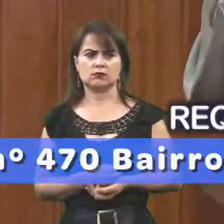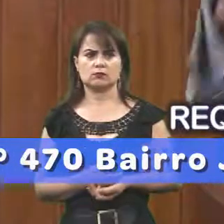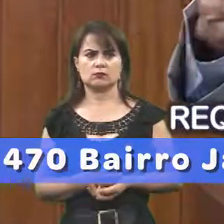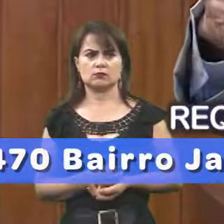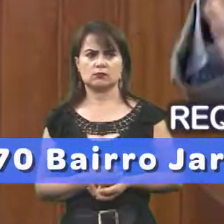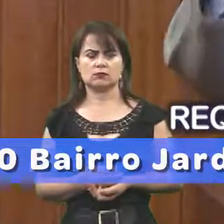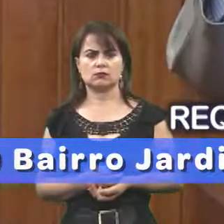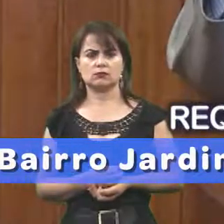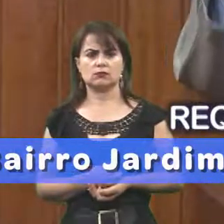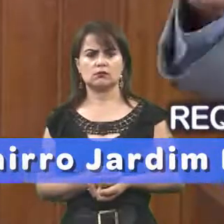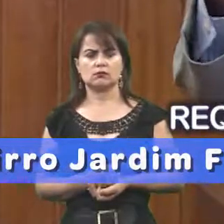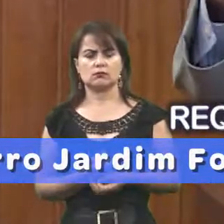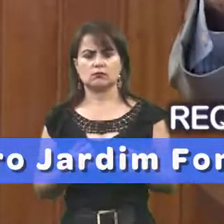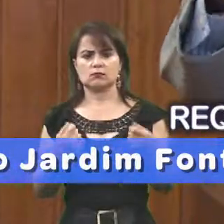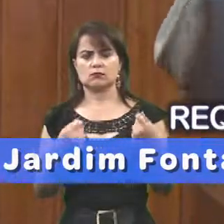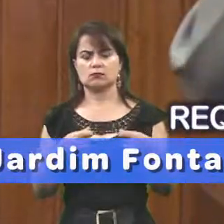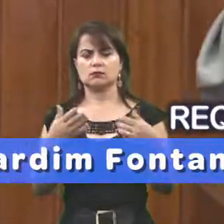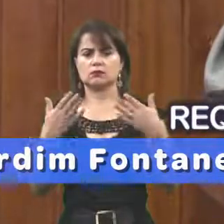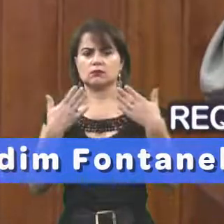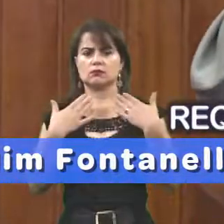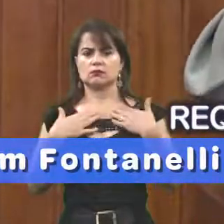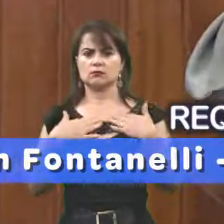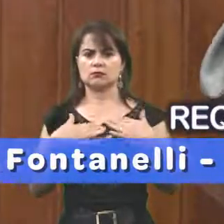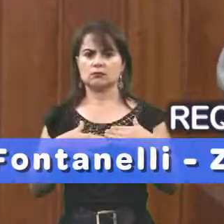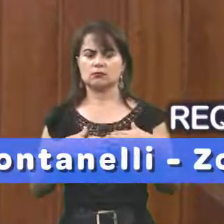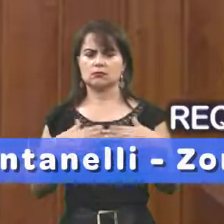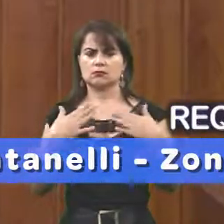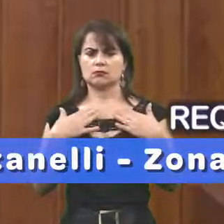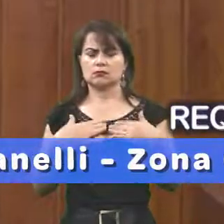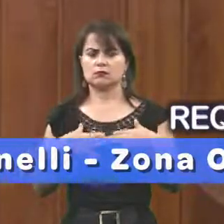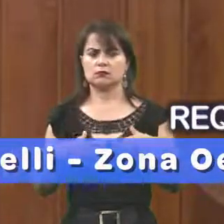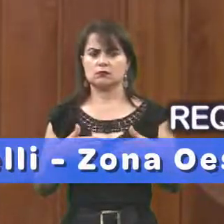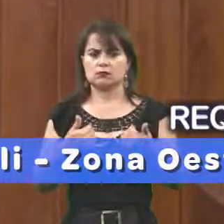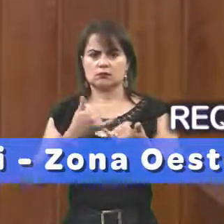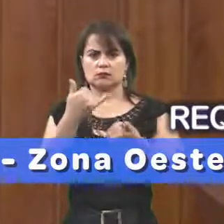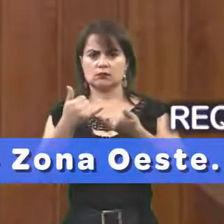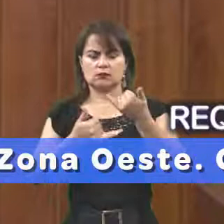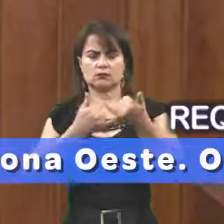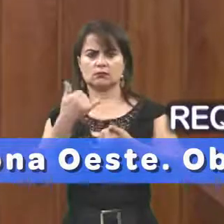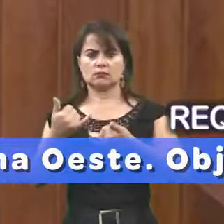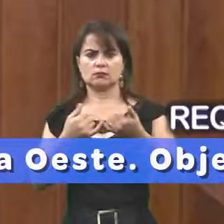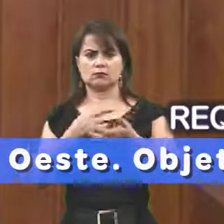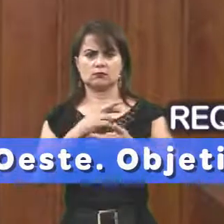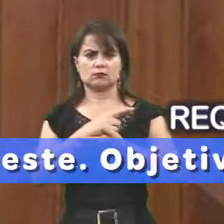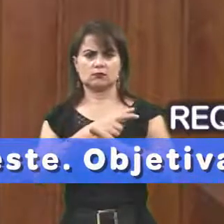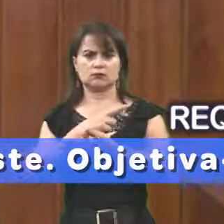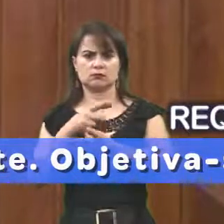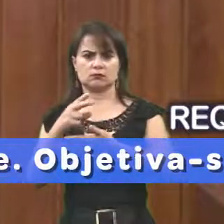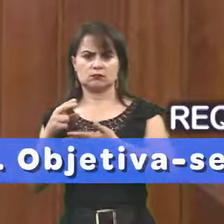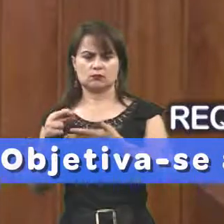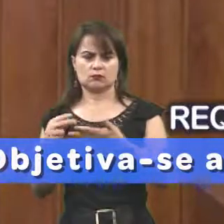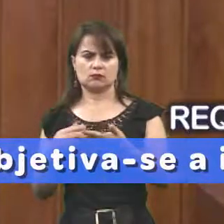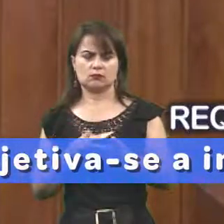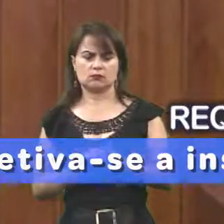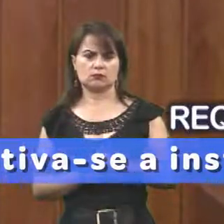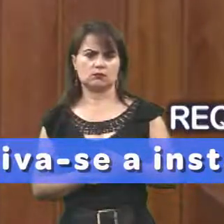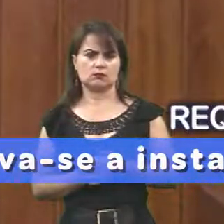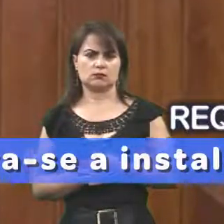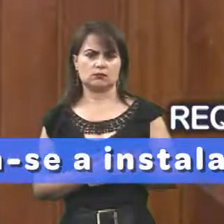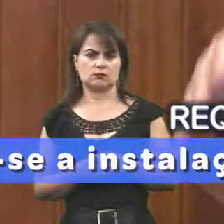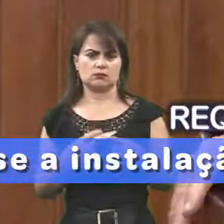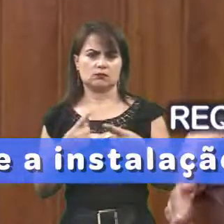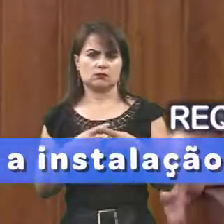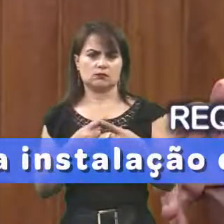de descanso, de lazer, de poder, digamos, fazer com que aquilo que se acumula